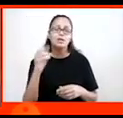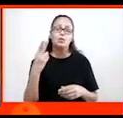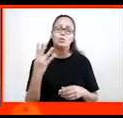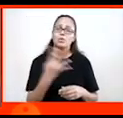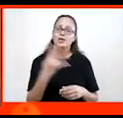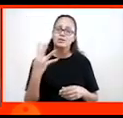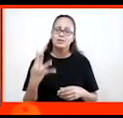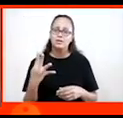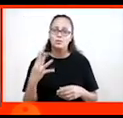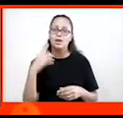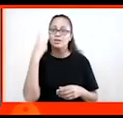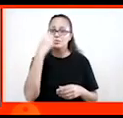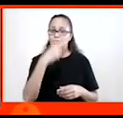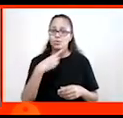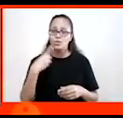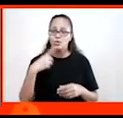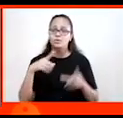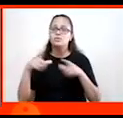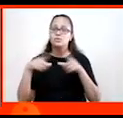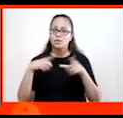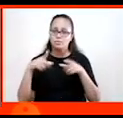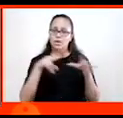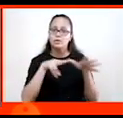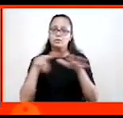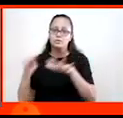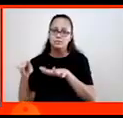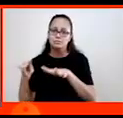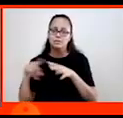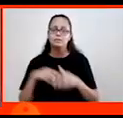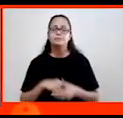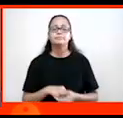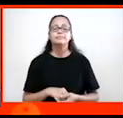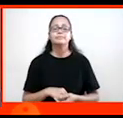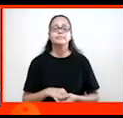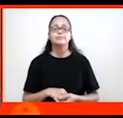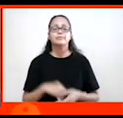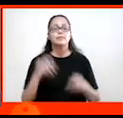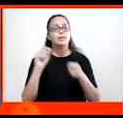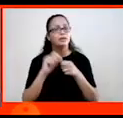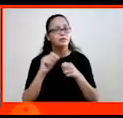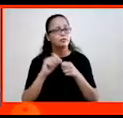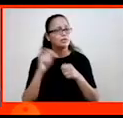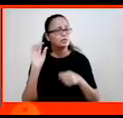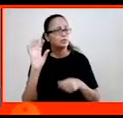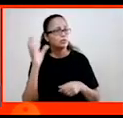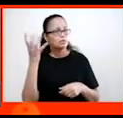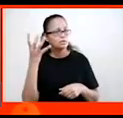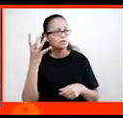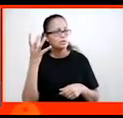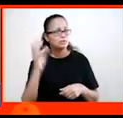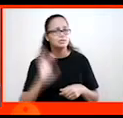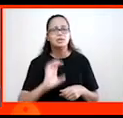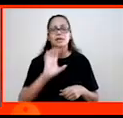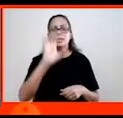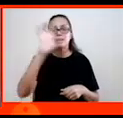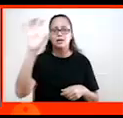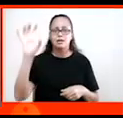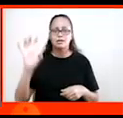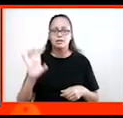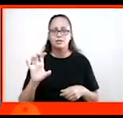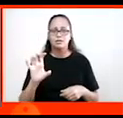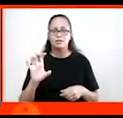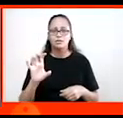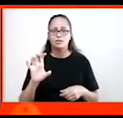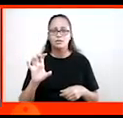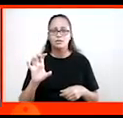aí da Revolução Industrial, trabalhava-se até 16 horas. Né? Isso fez com que acontecesse na Europa Ocidental, né? Ali